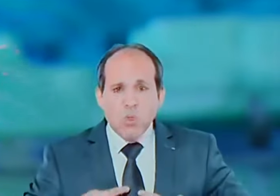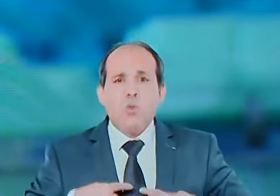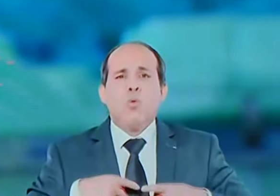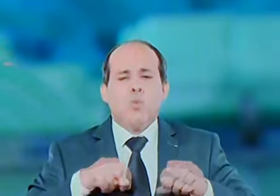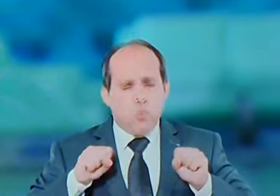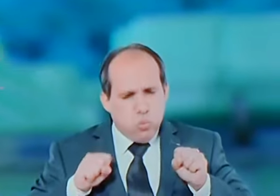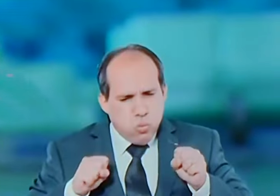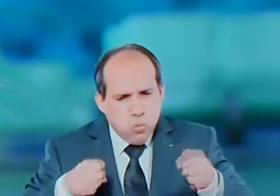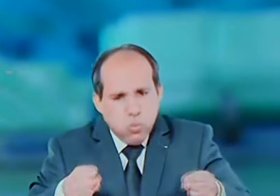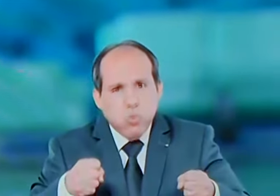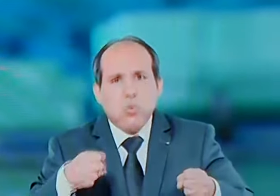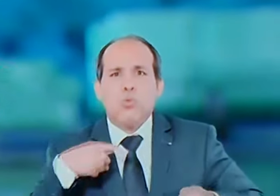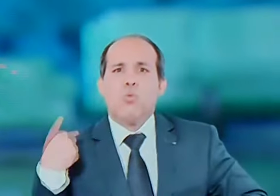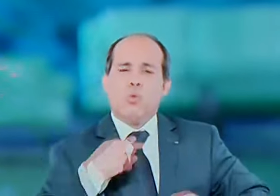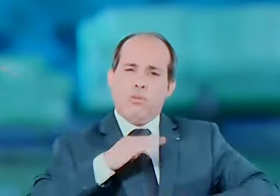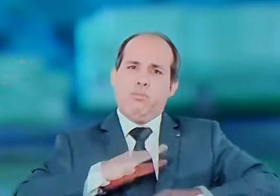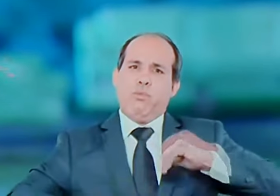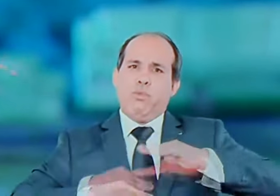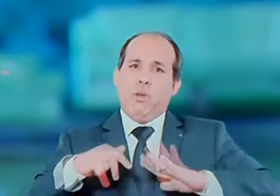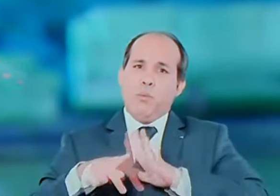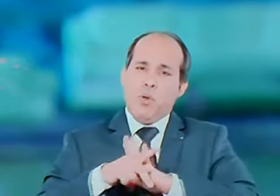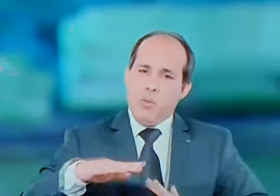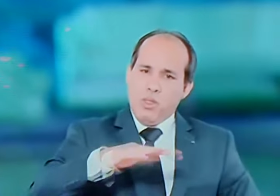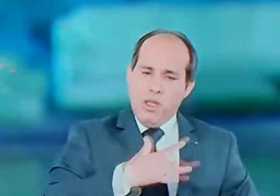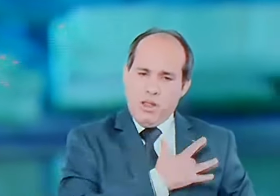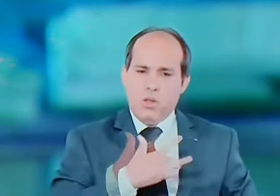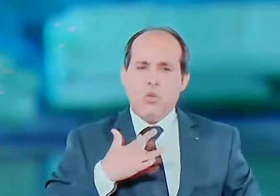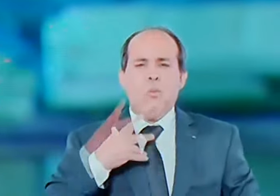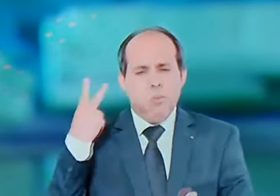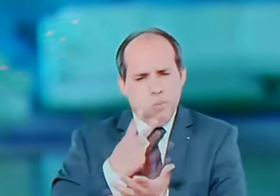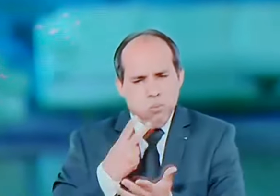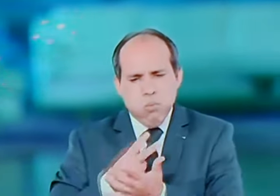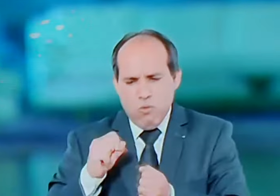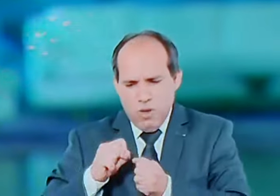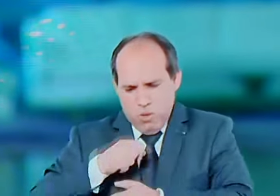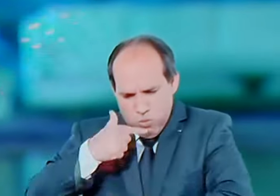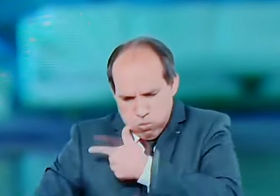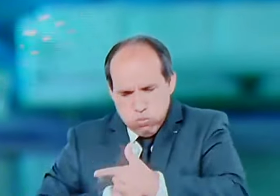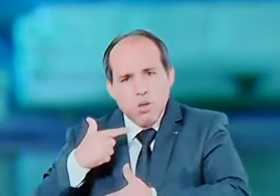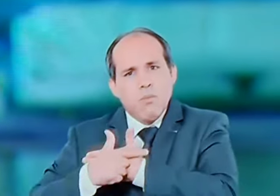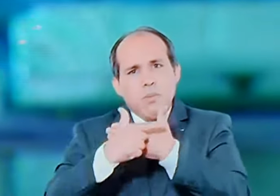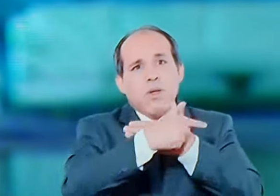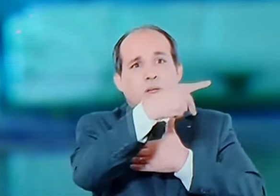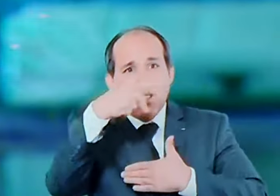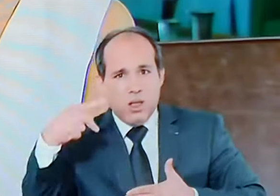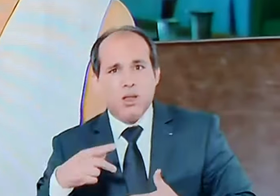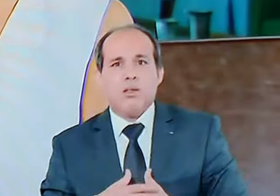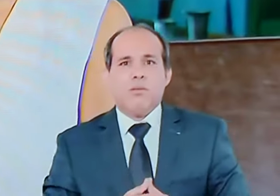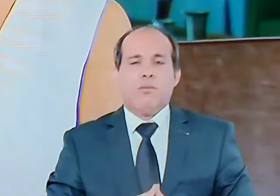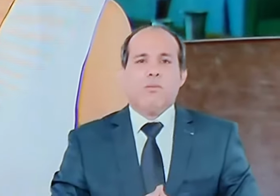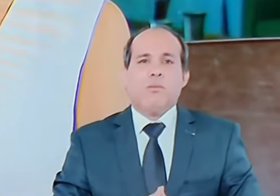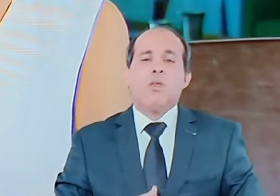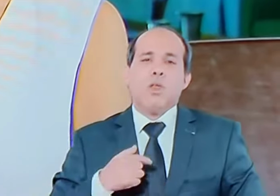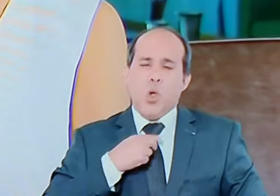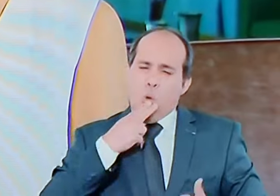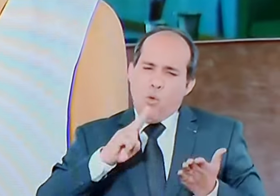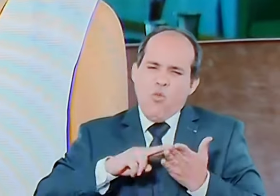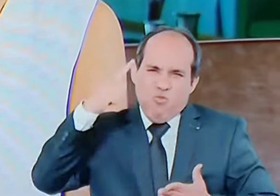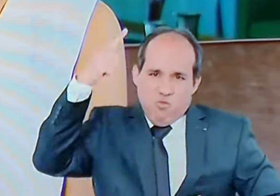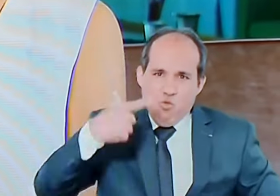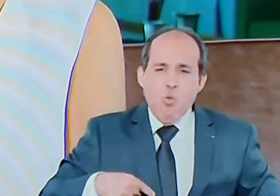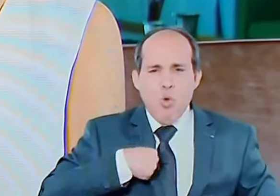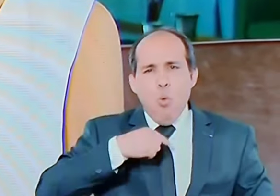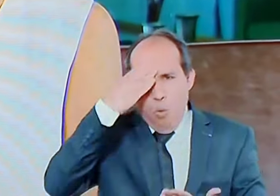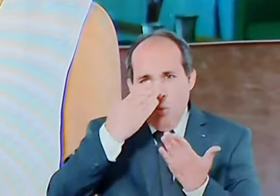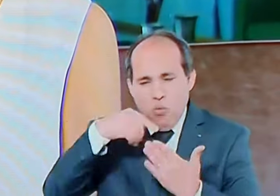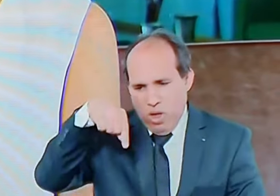o empenho dos nossos profissionais de saúde, que continuaram exercendo suas atribuições. Reafirmo a minha